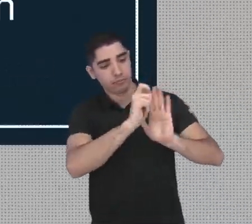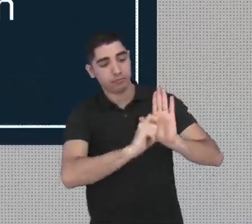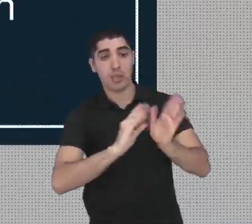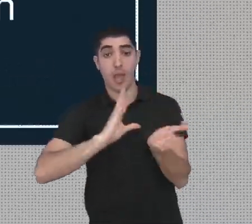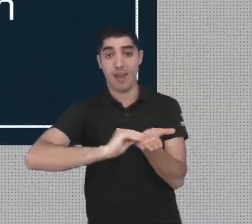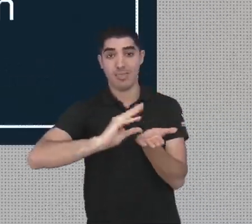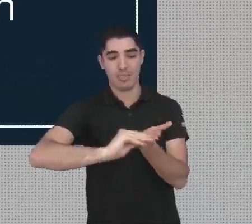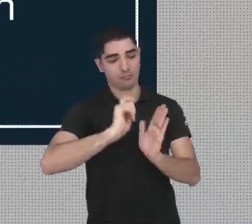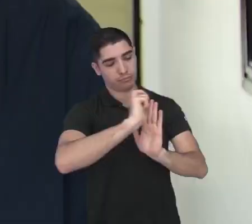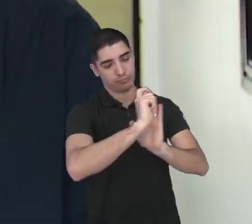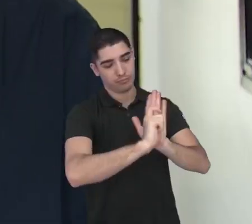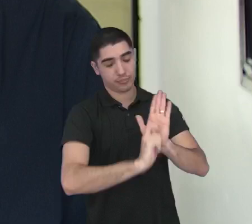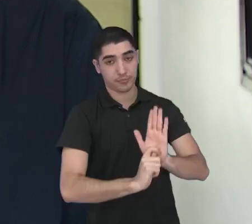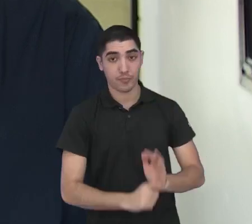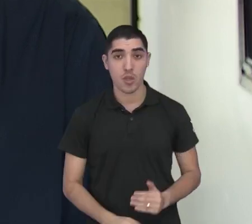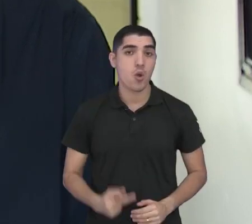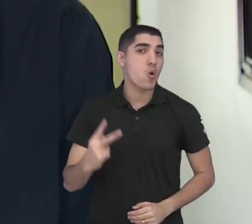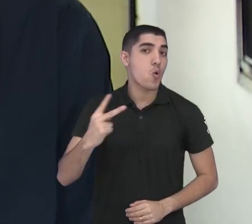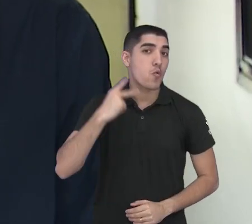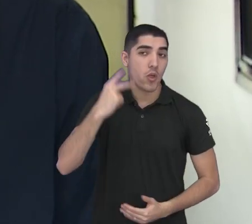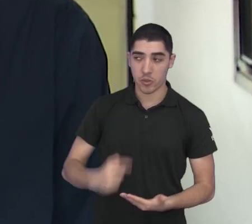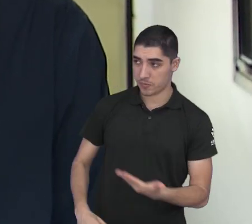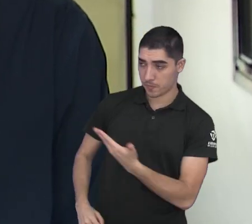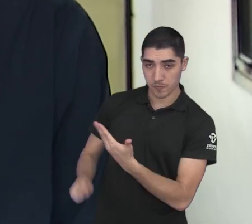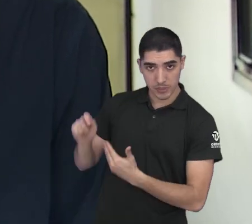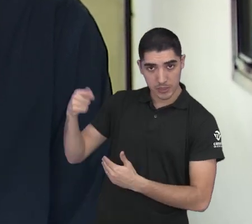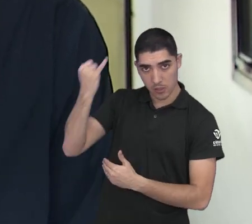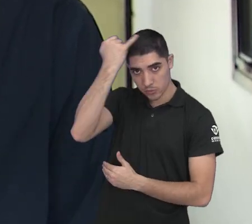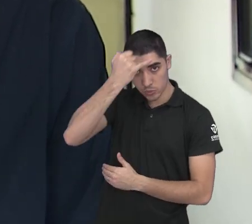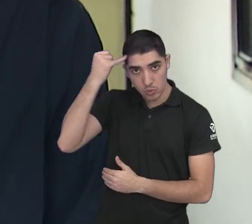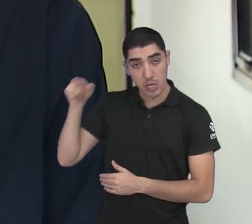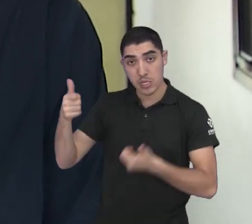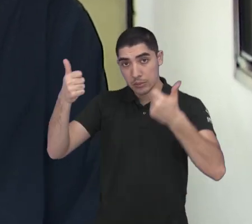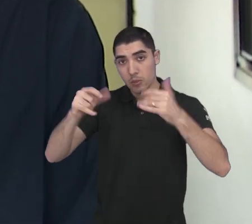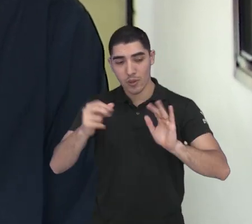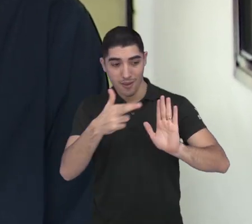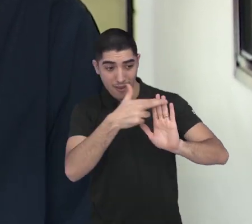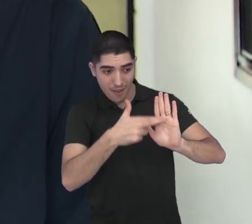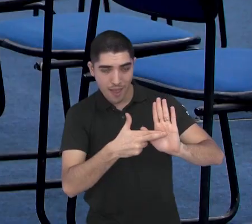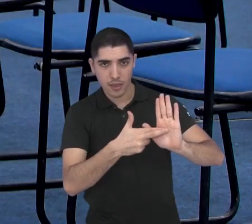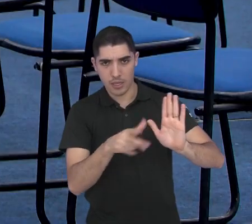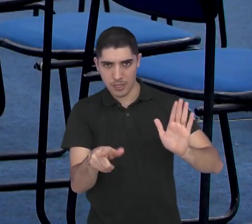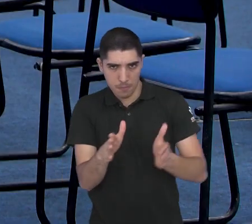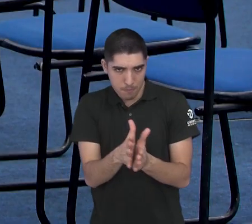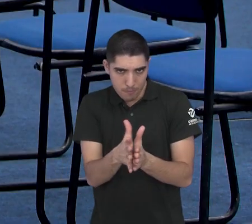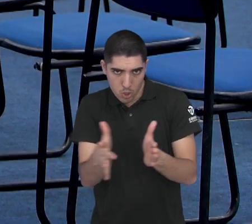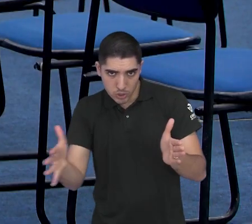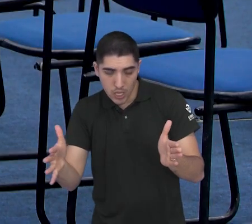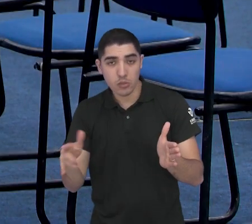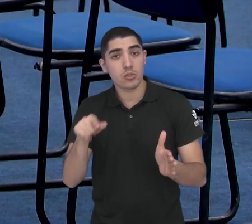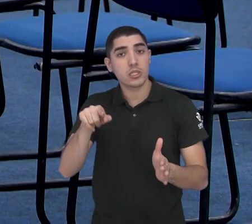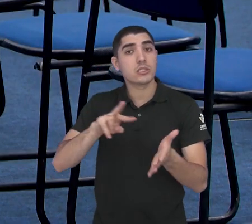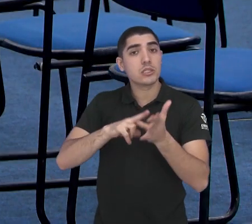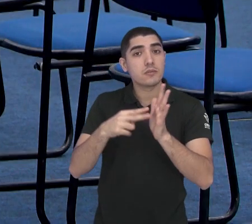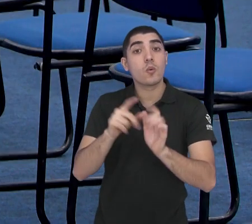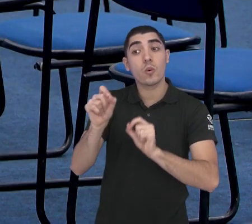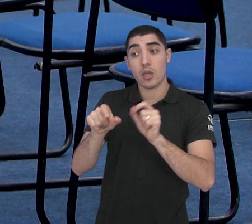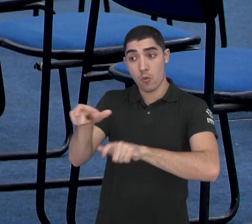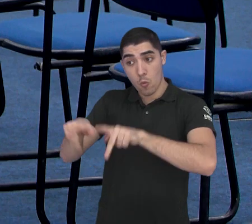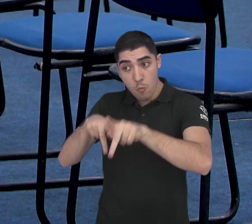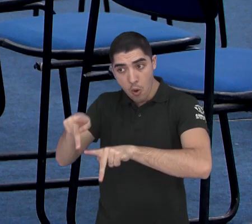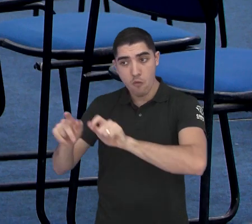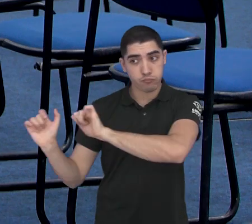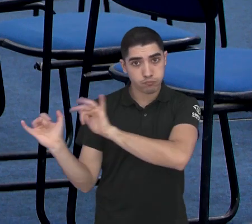das ocorrências em ata. Para o vereador Dr. José Cláudio, as regras e procedimentos garantem que a vontade da população